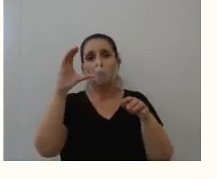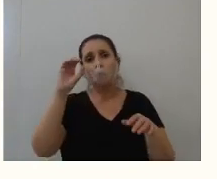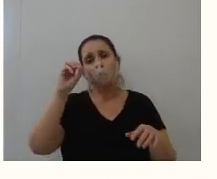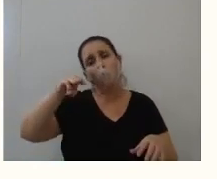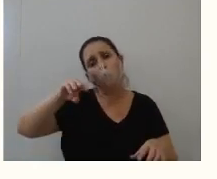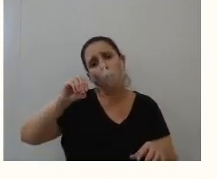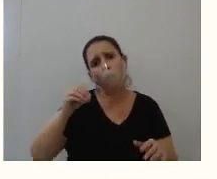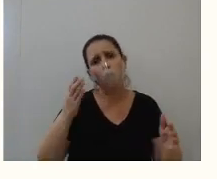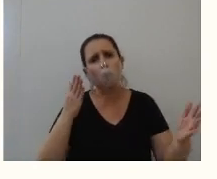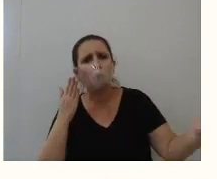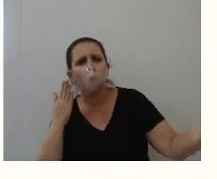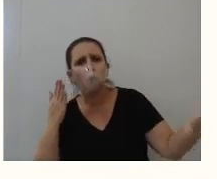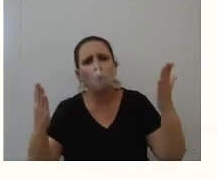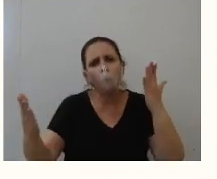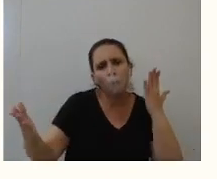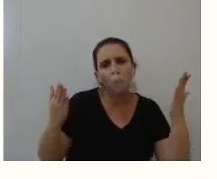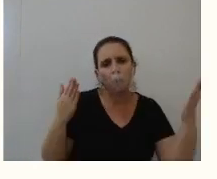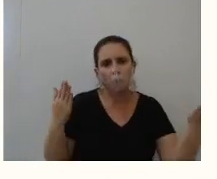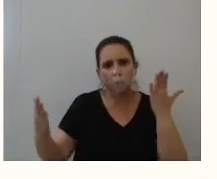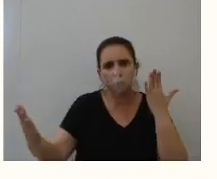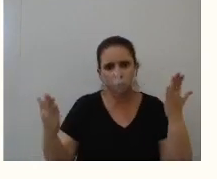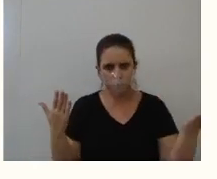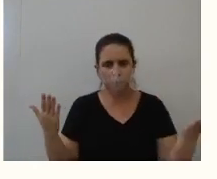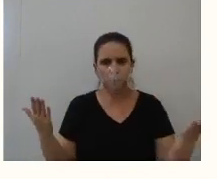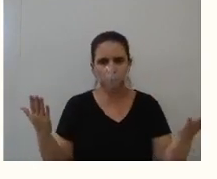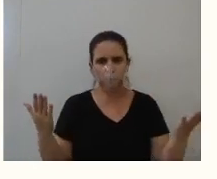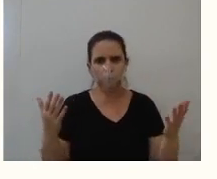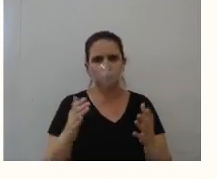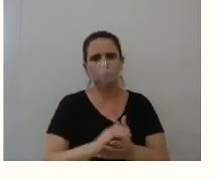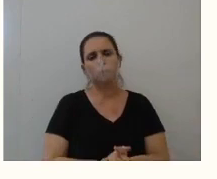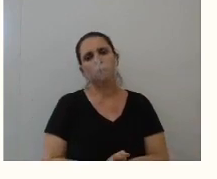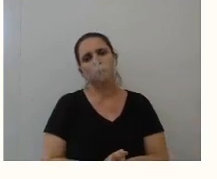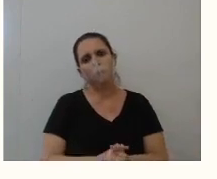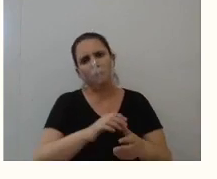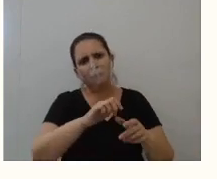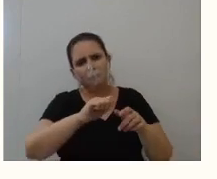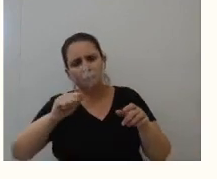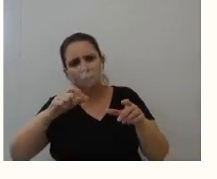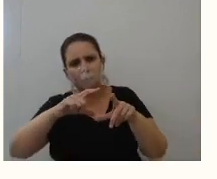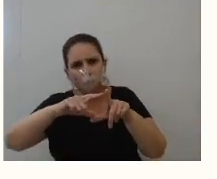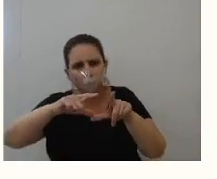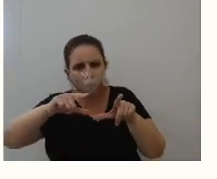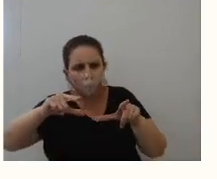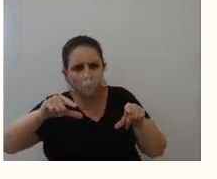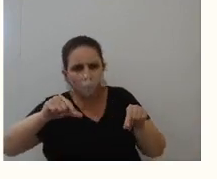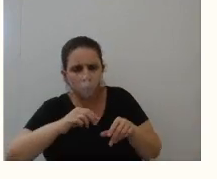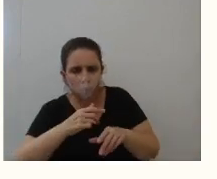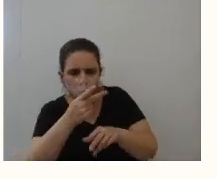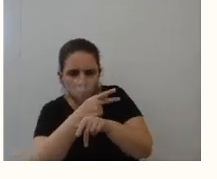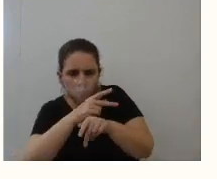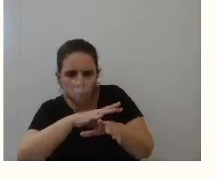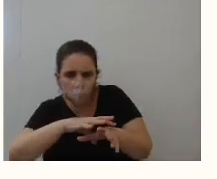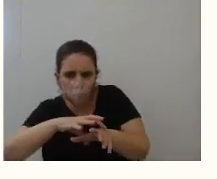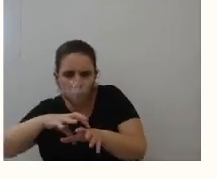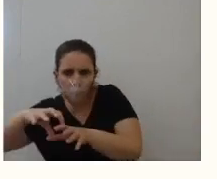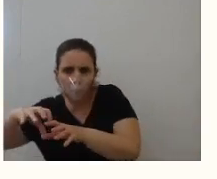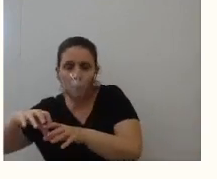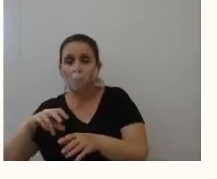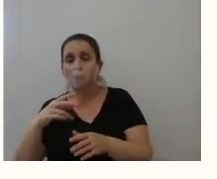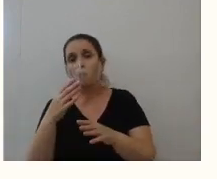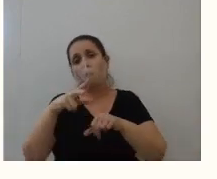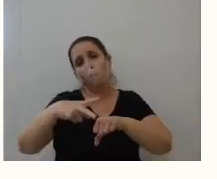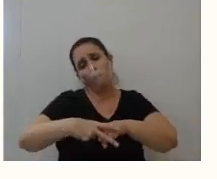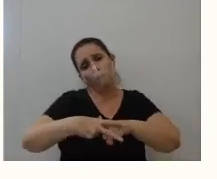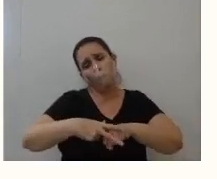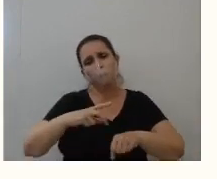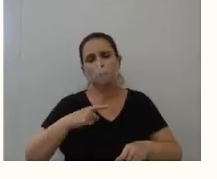pelo vento. Como uma folha era arrastada pelo vento. Perceba que o verbo não está aparecendo,